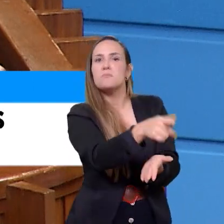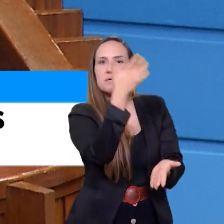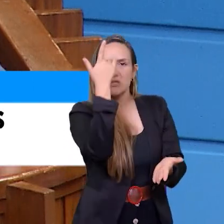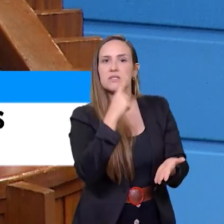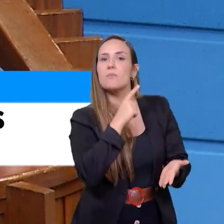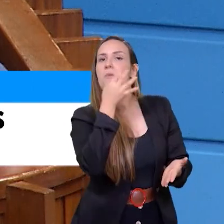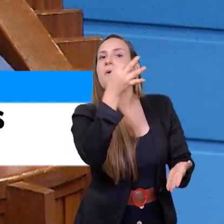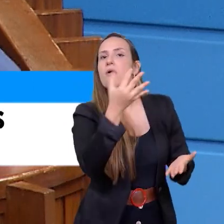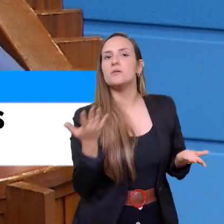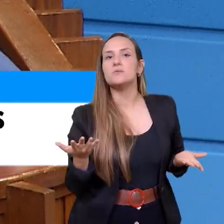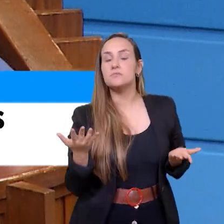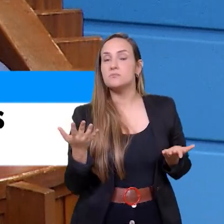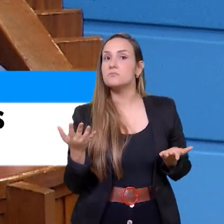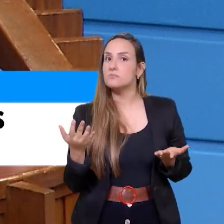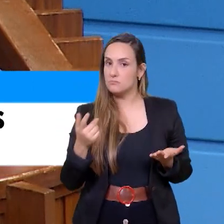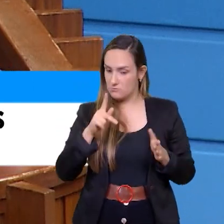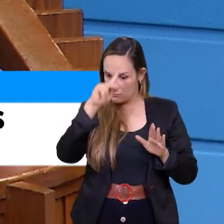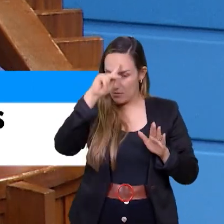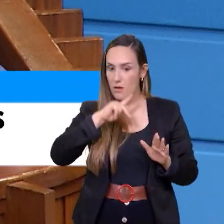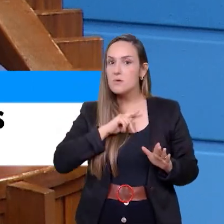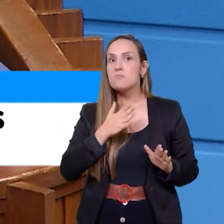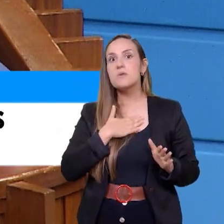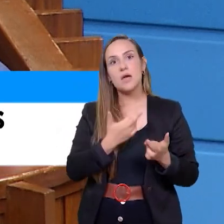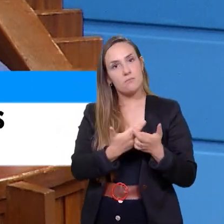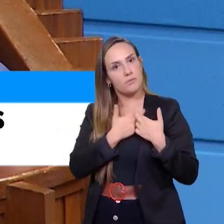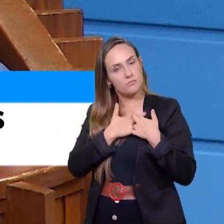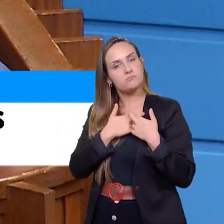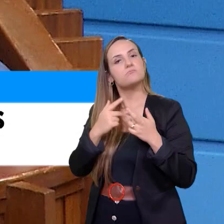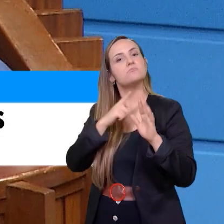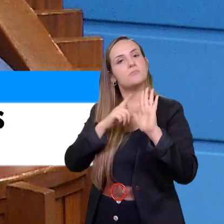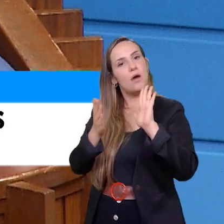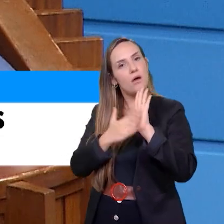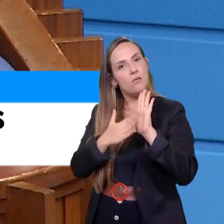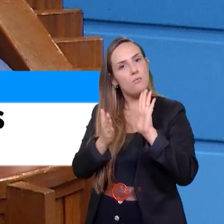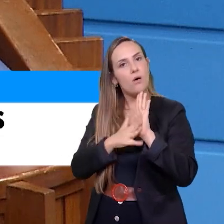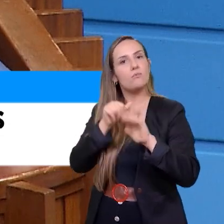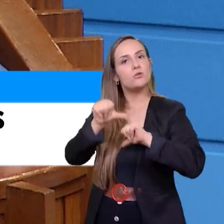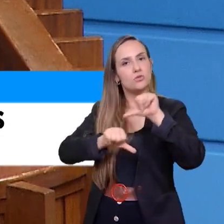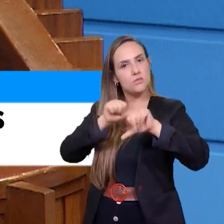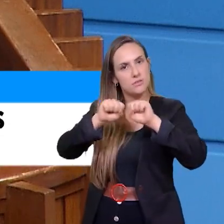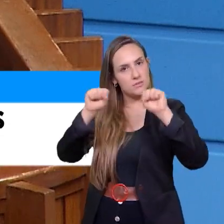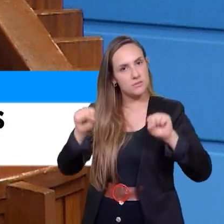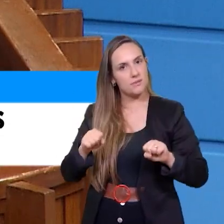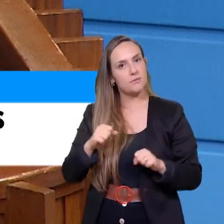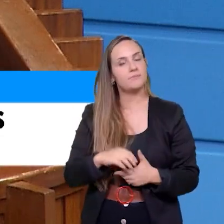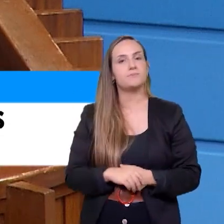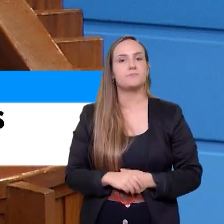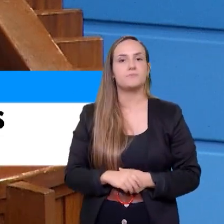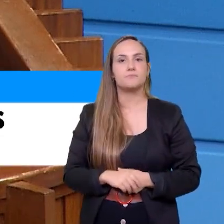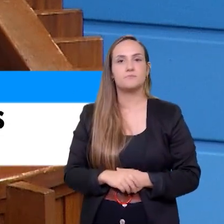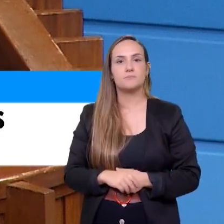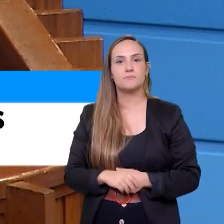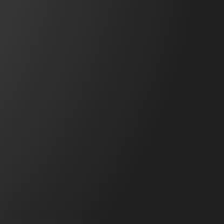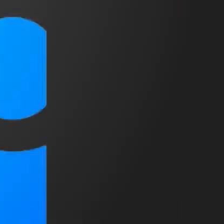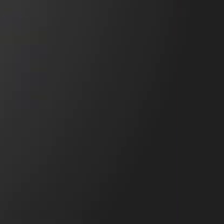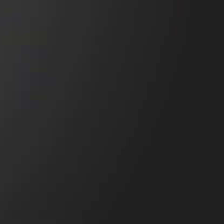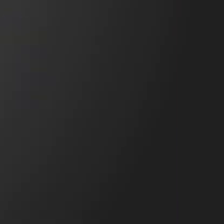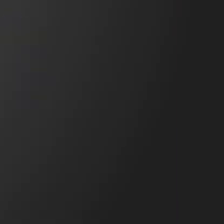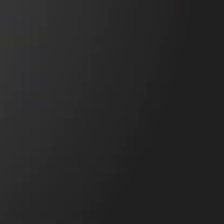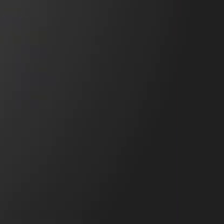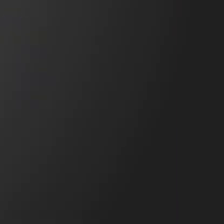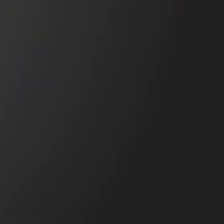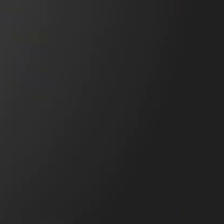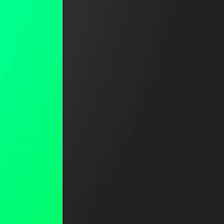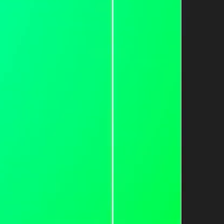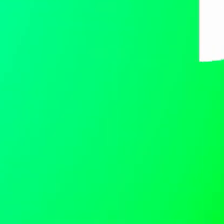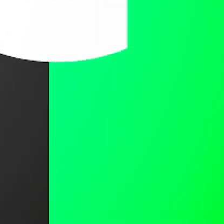vou deixar multar quem está se manifestando. Cabe a mim, como legislador, propor mudanças no sistema.